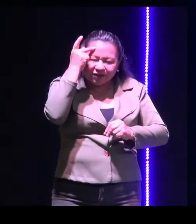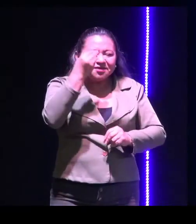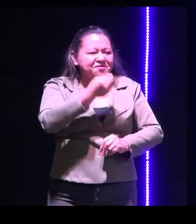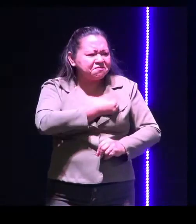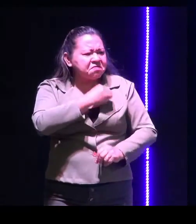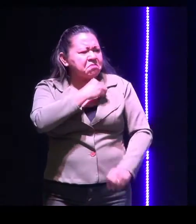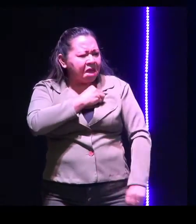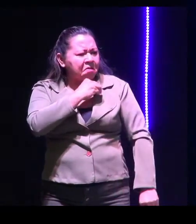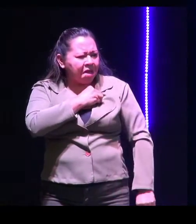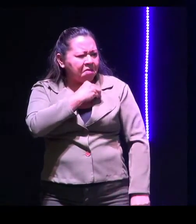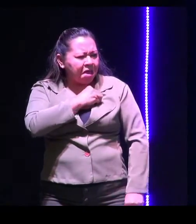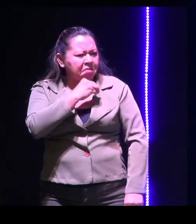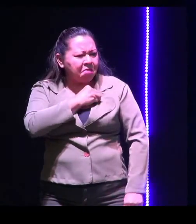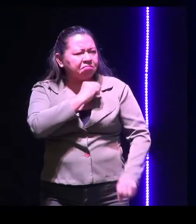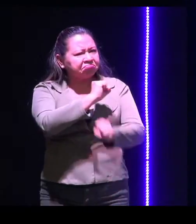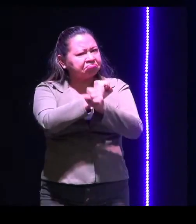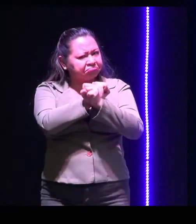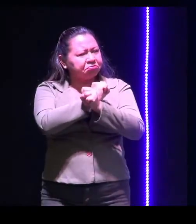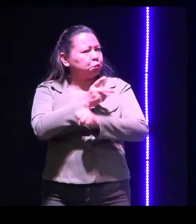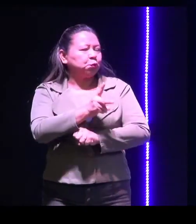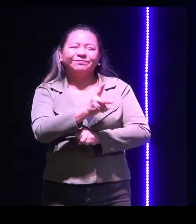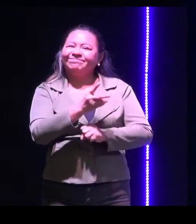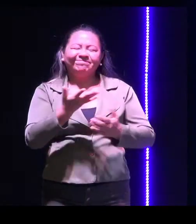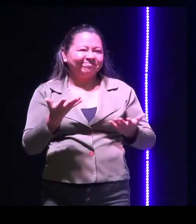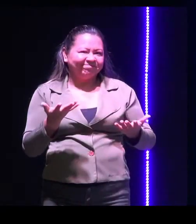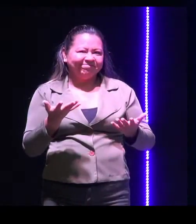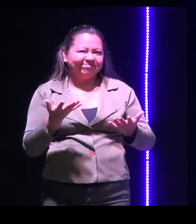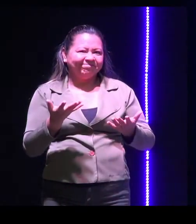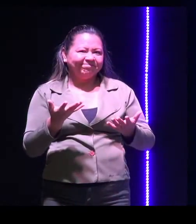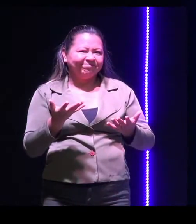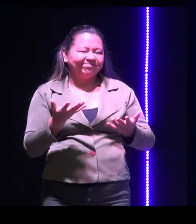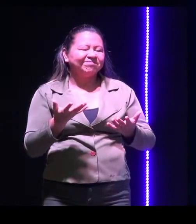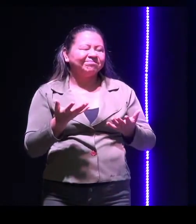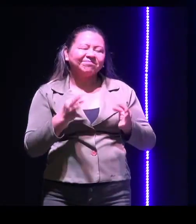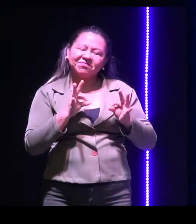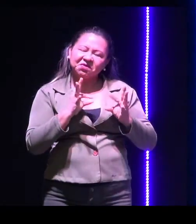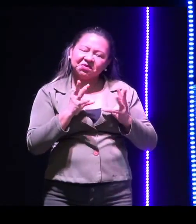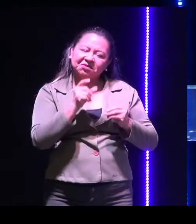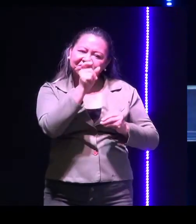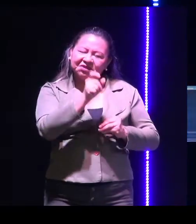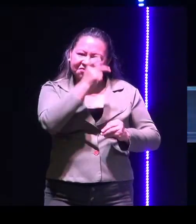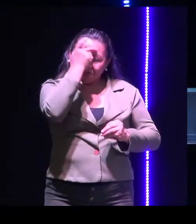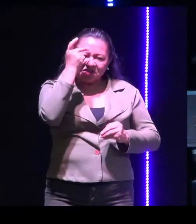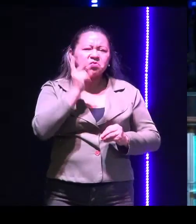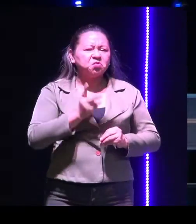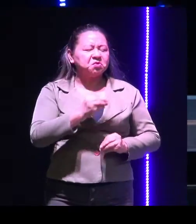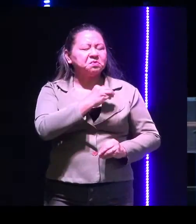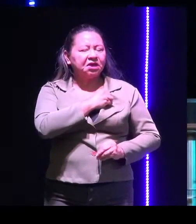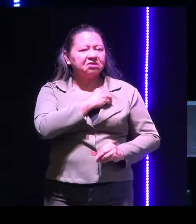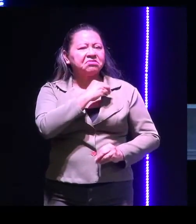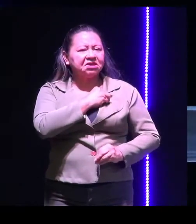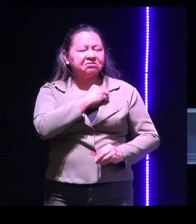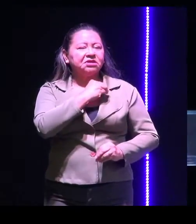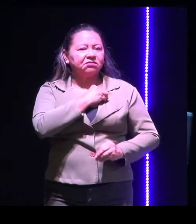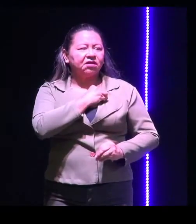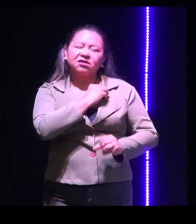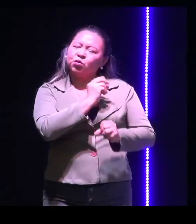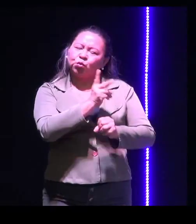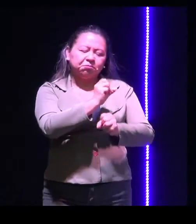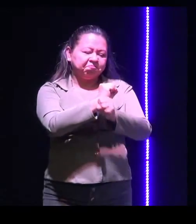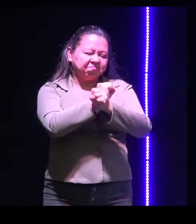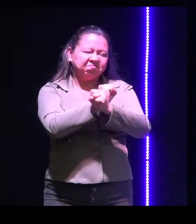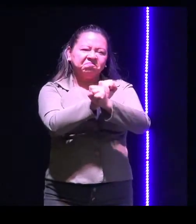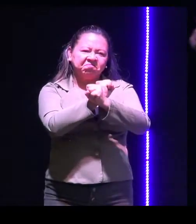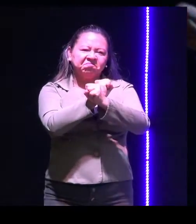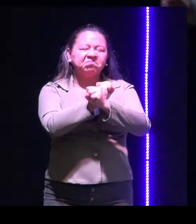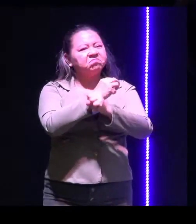vive pecando é escravo do pecado. Todo aquele que vive pecando, ele é escravo